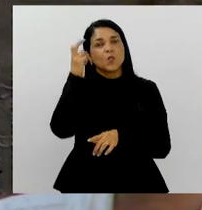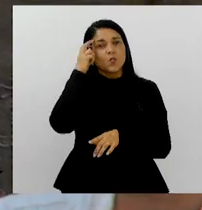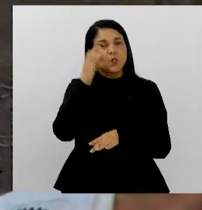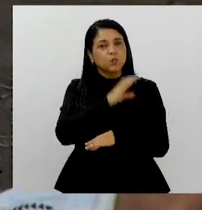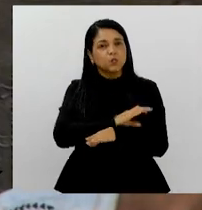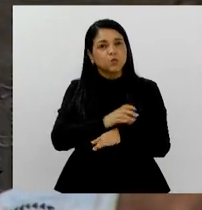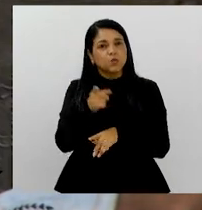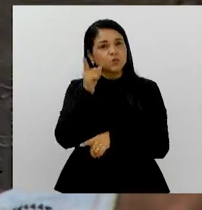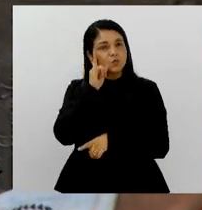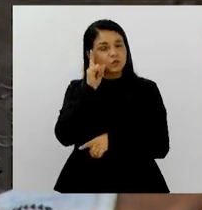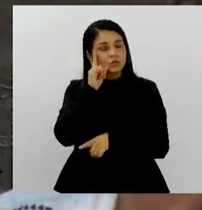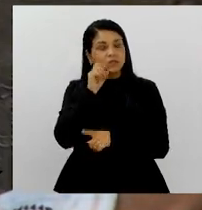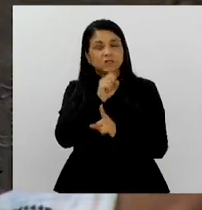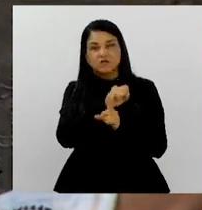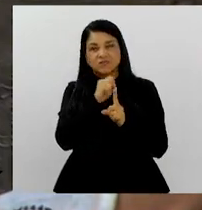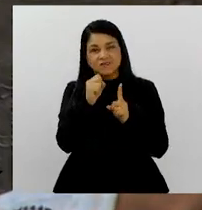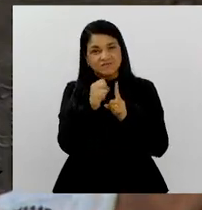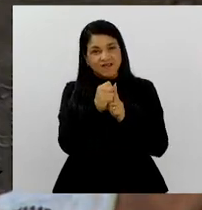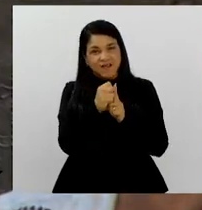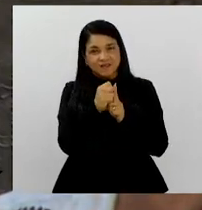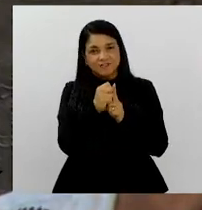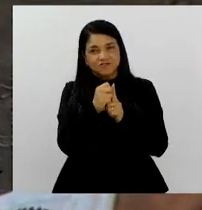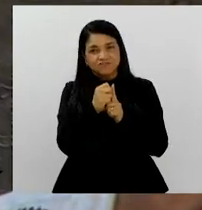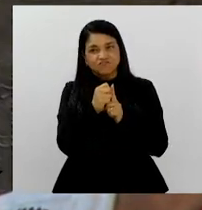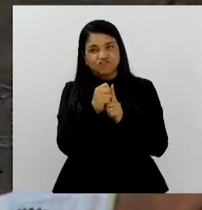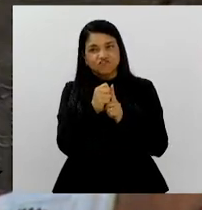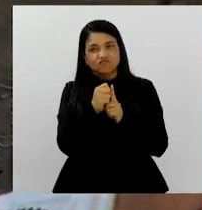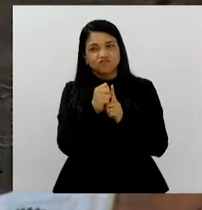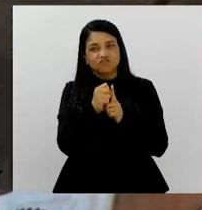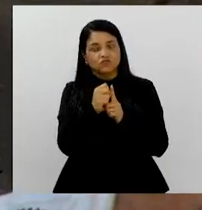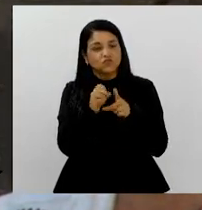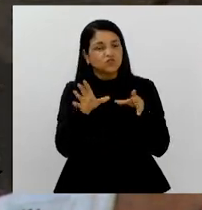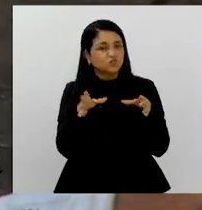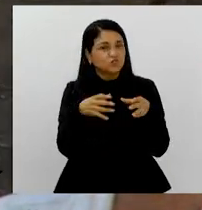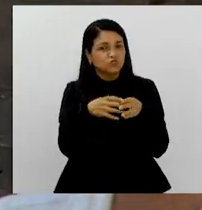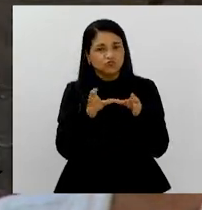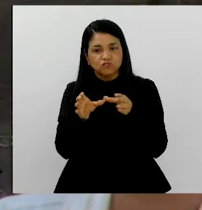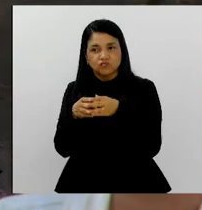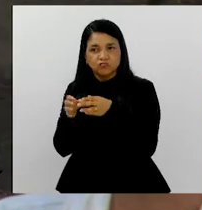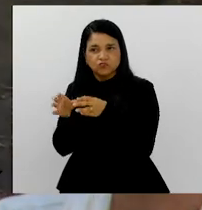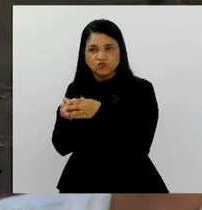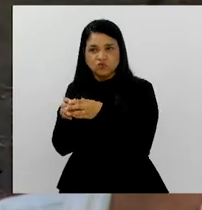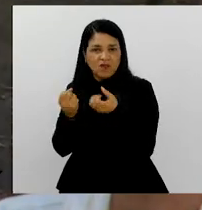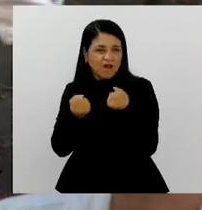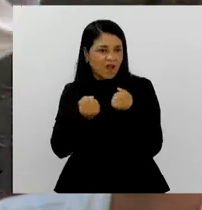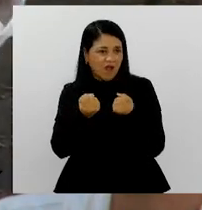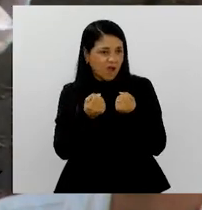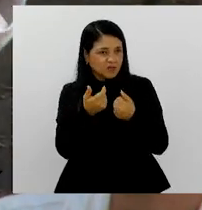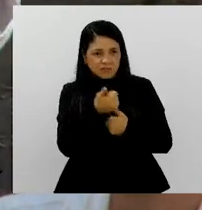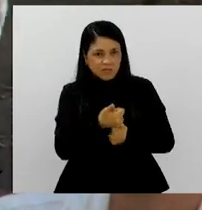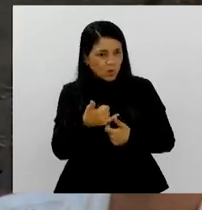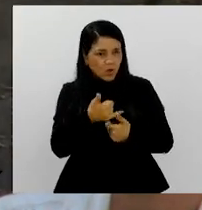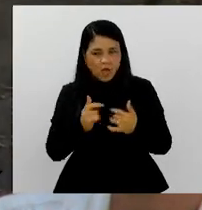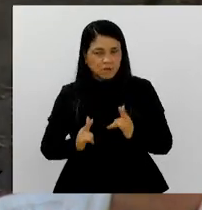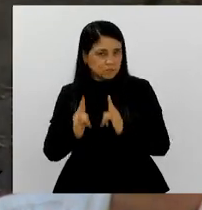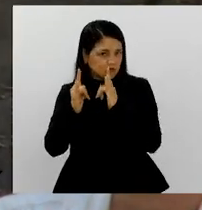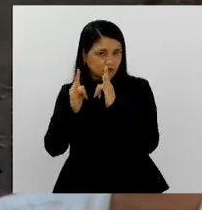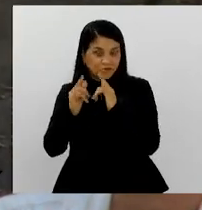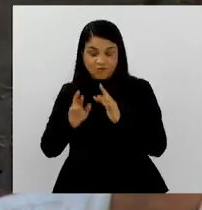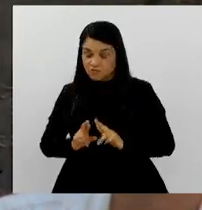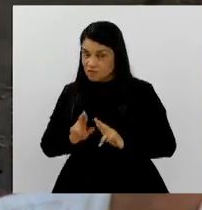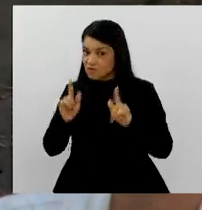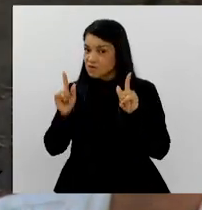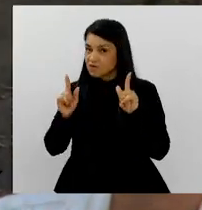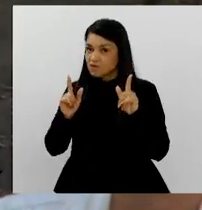Uma sociedade não é formada pelo conjunto de carros, celulares e edifícios. O